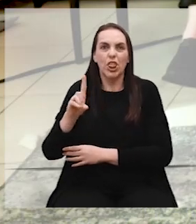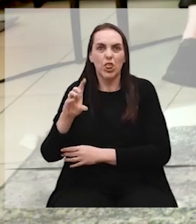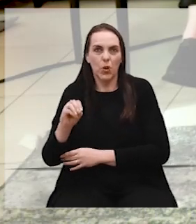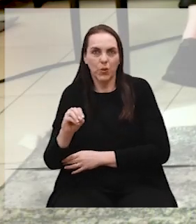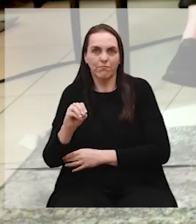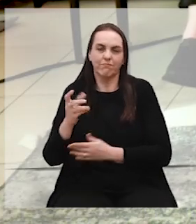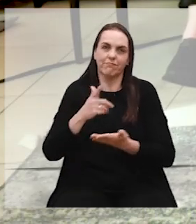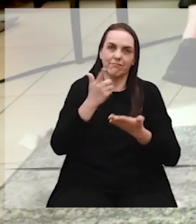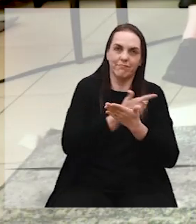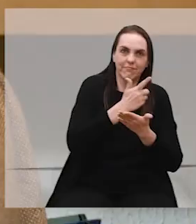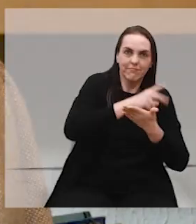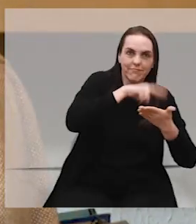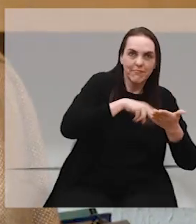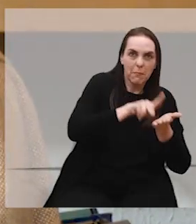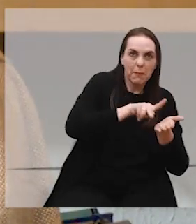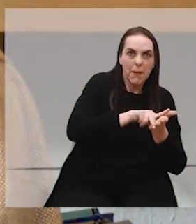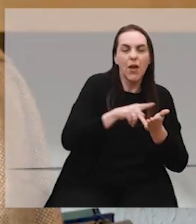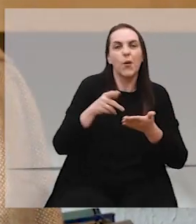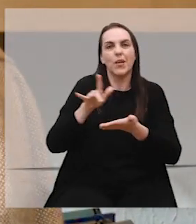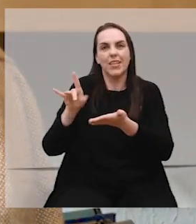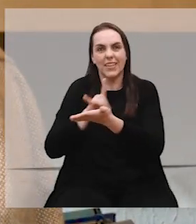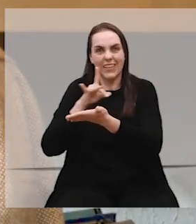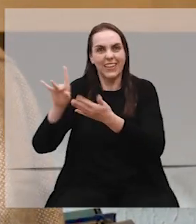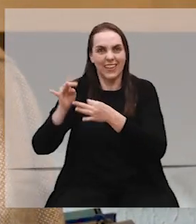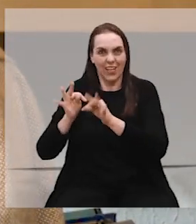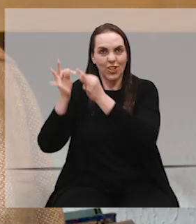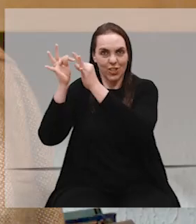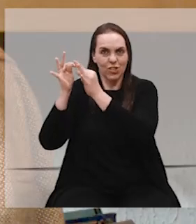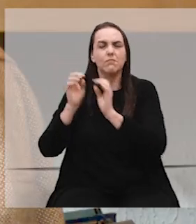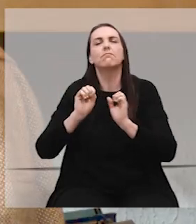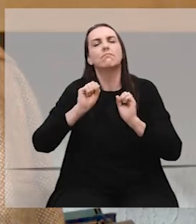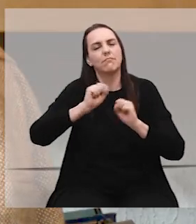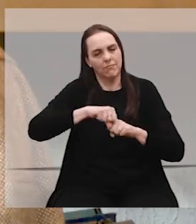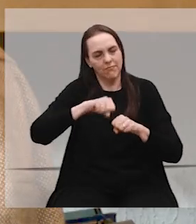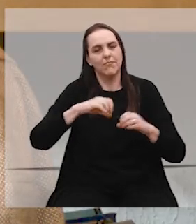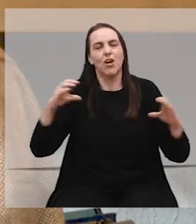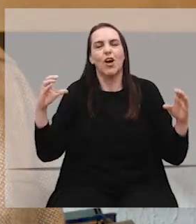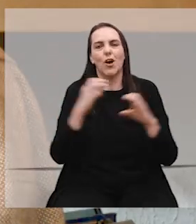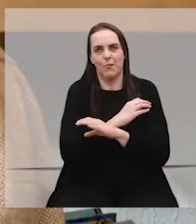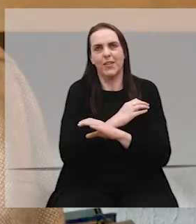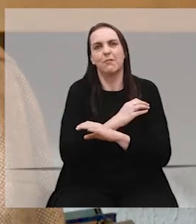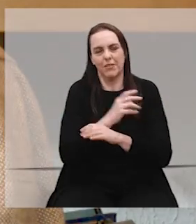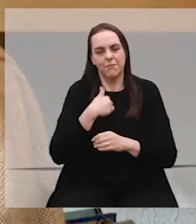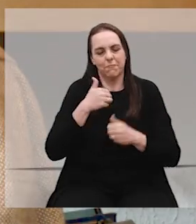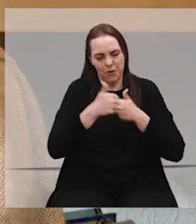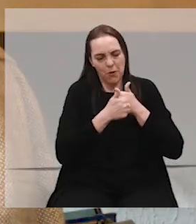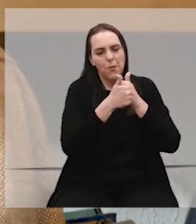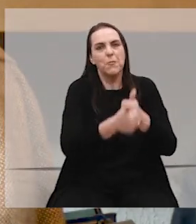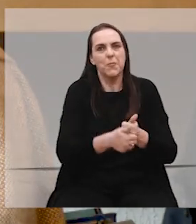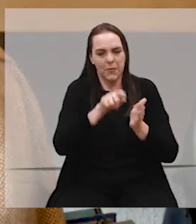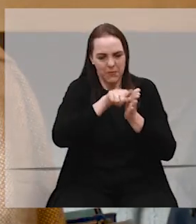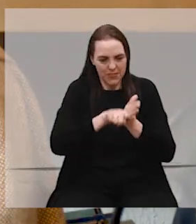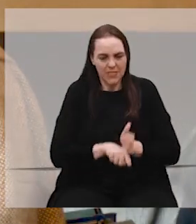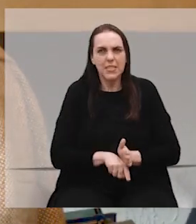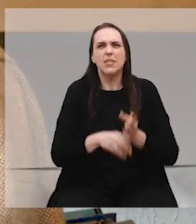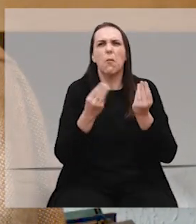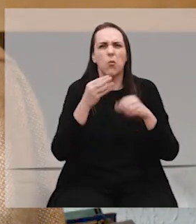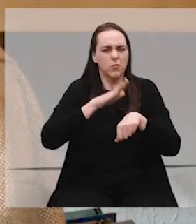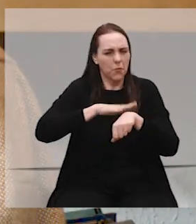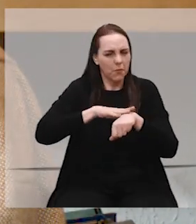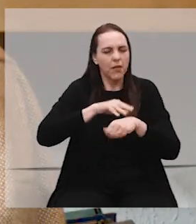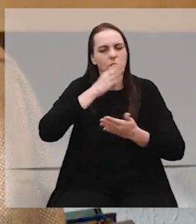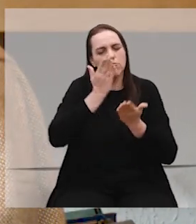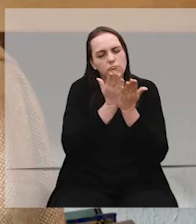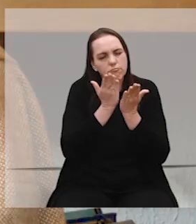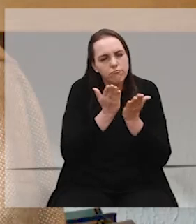híbrido. Eu acho que você ficou falando ali da pesquisa, e eu acompanhei muito a pesquisa em muitos momentos, fui estudioso,